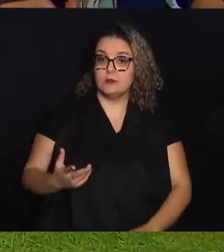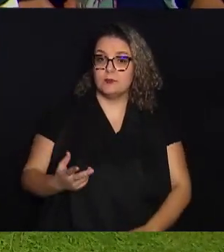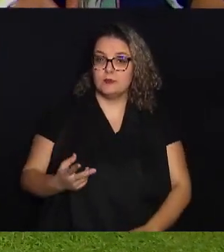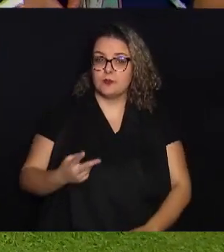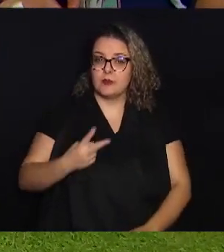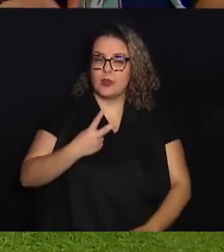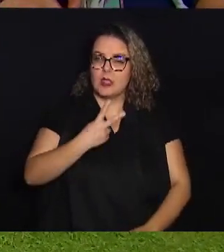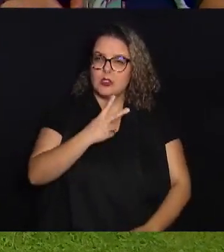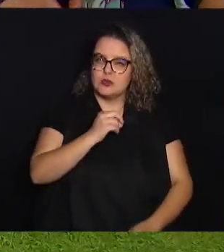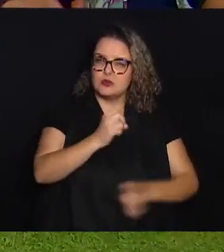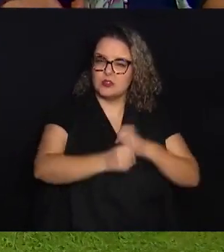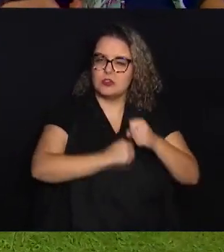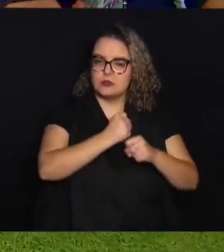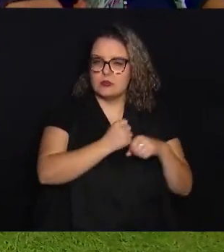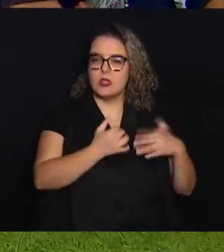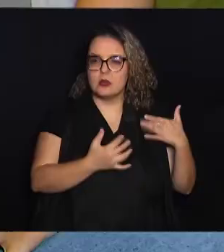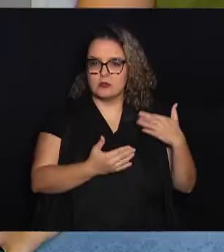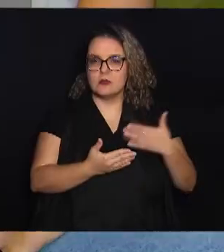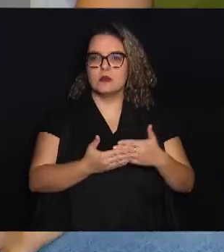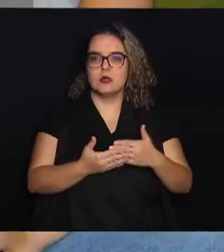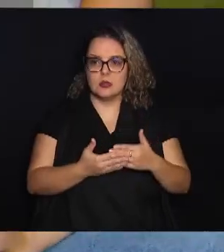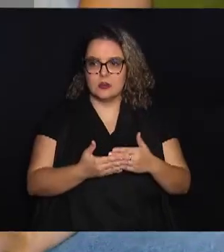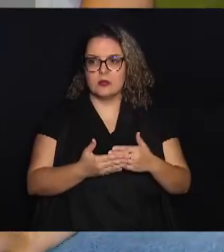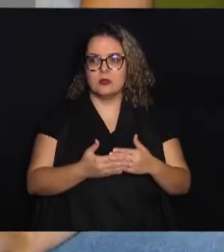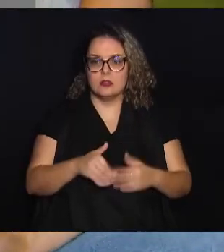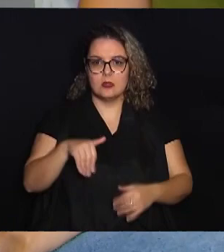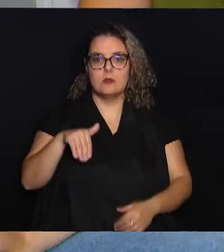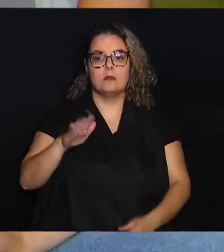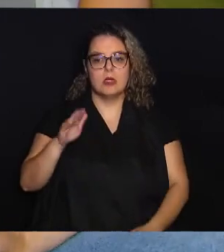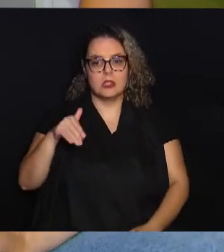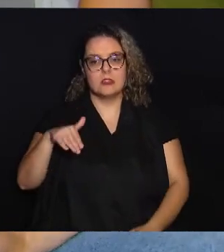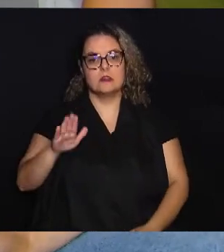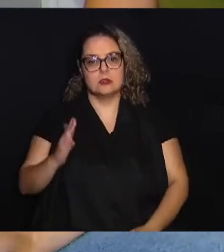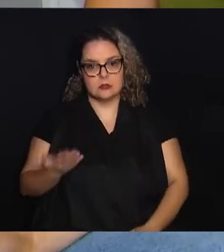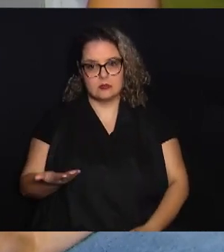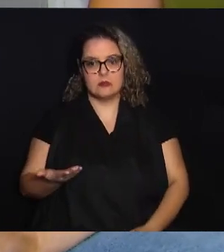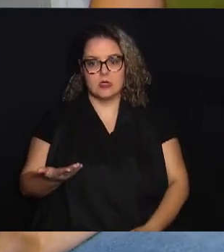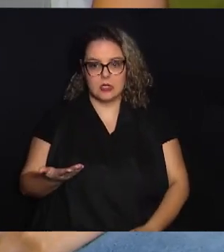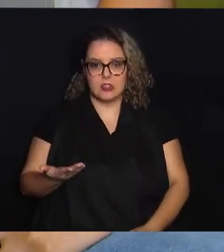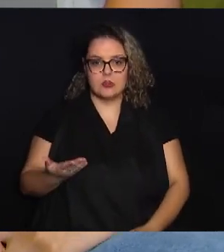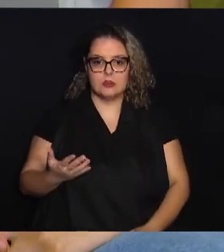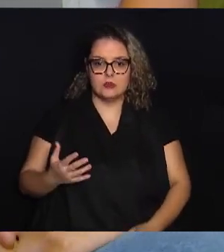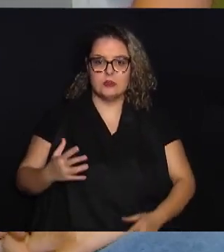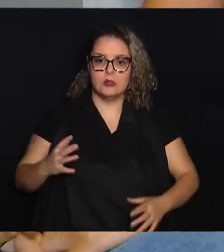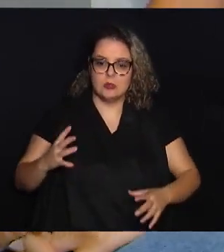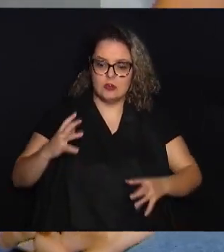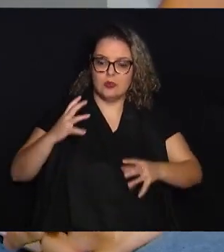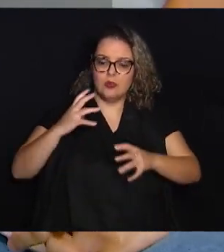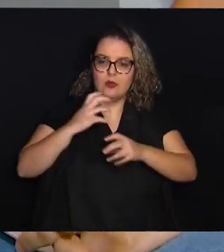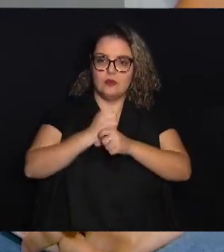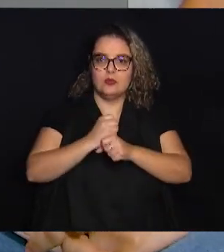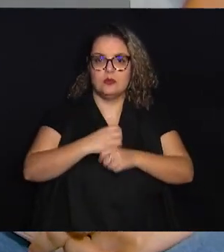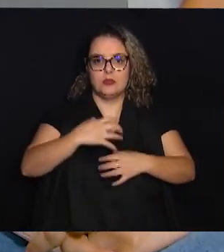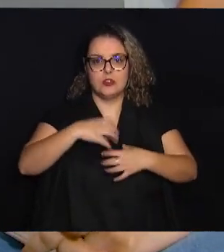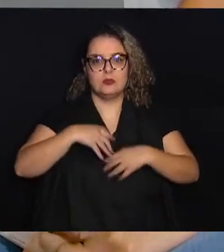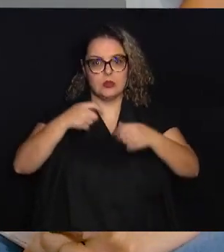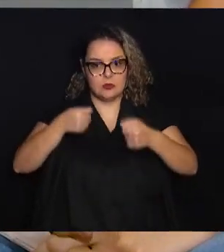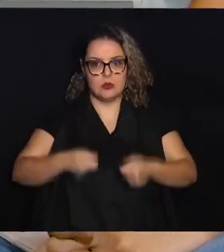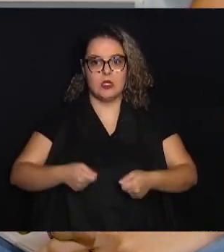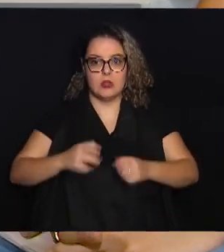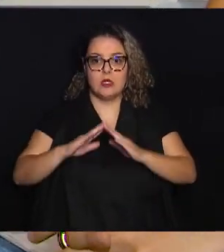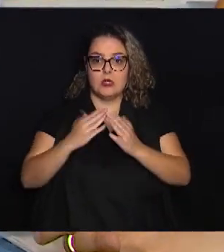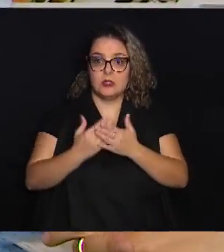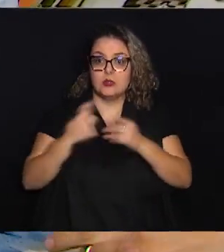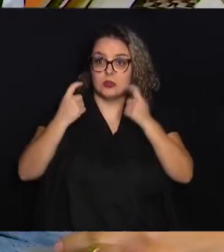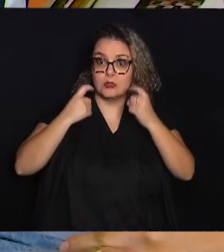2 décadas para cá, isso vem sim, cada vez mais, tomando corpo. As escolas têm se